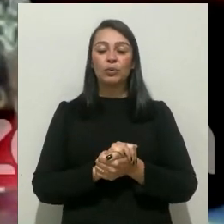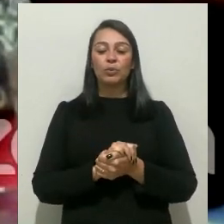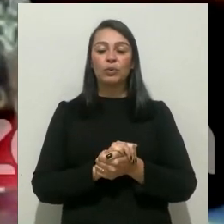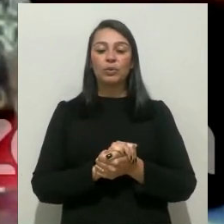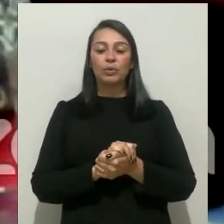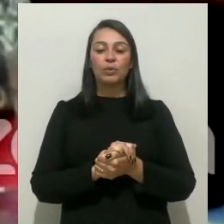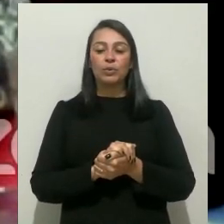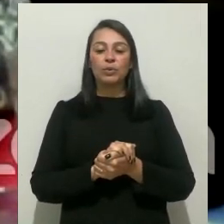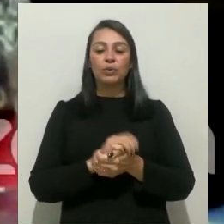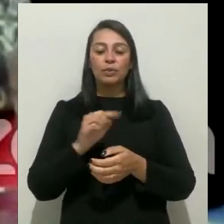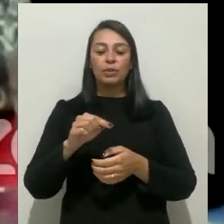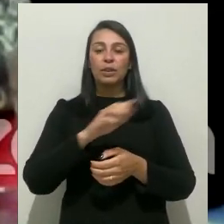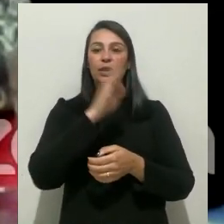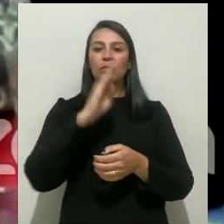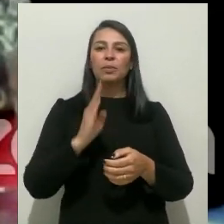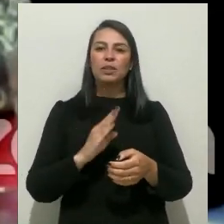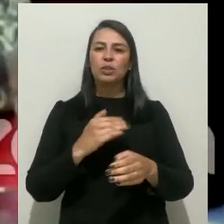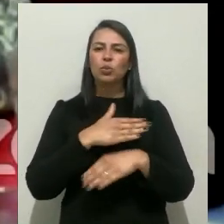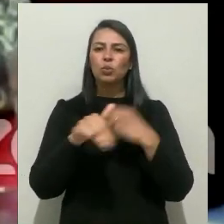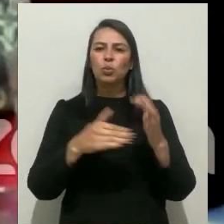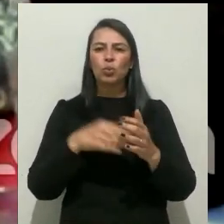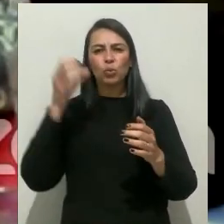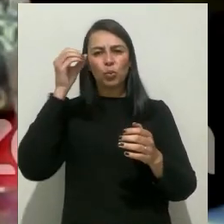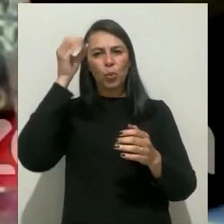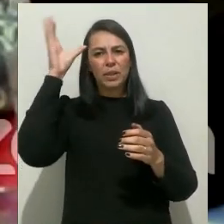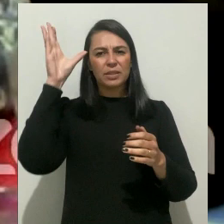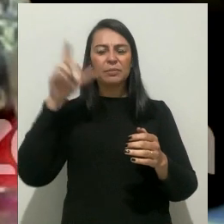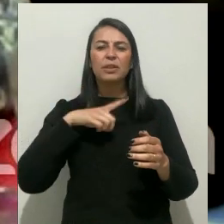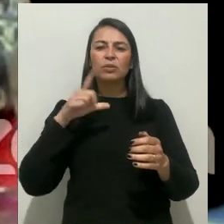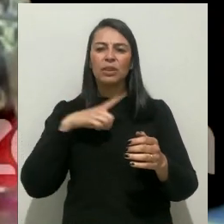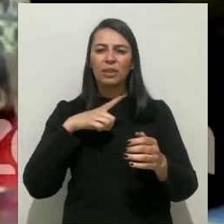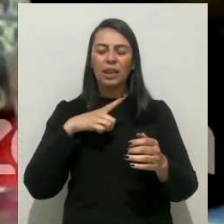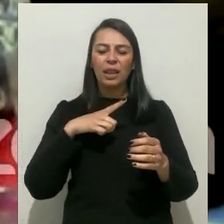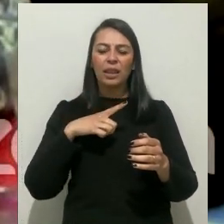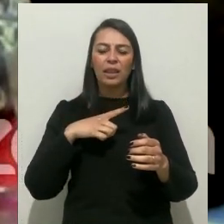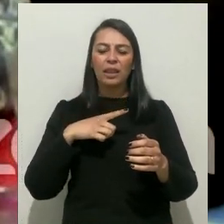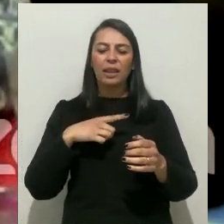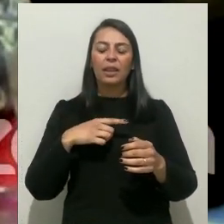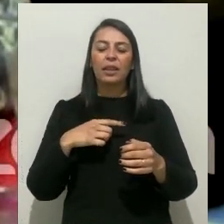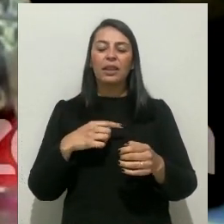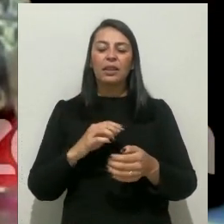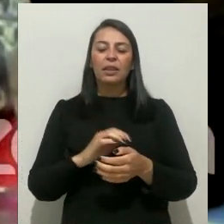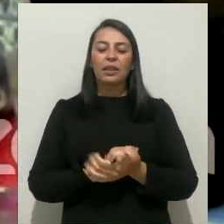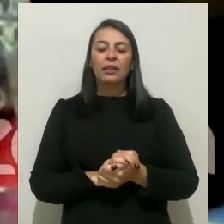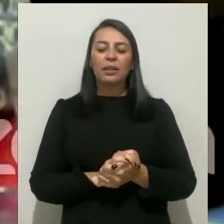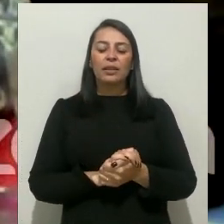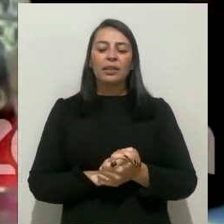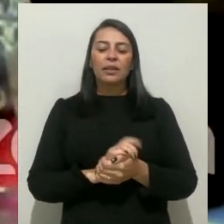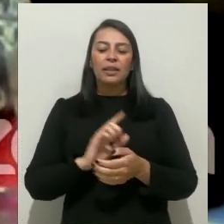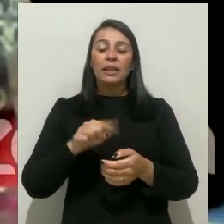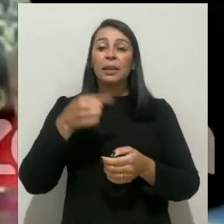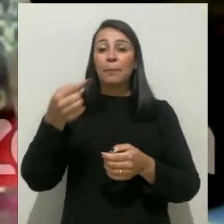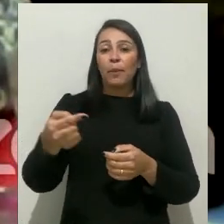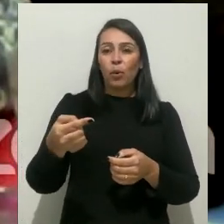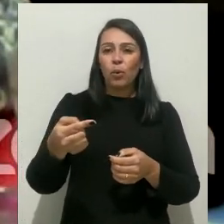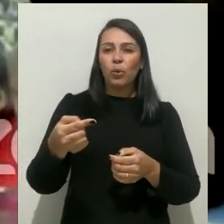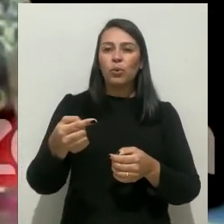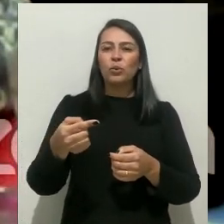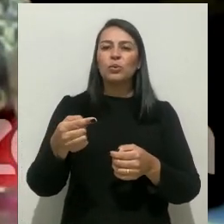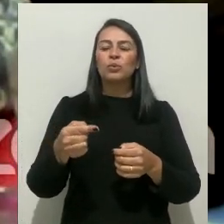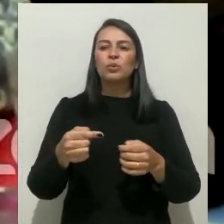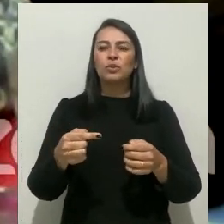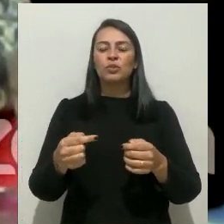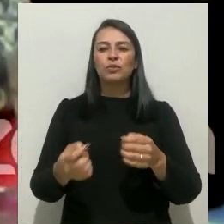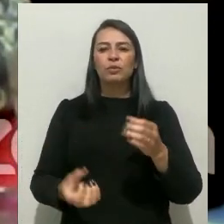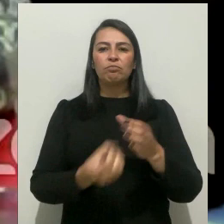todo o merecimento, né? Nós temos uma arquitetura moderna espetacular, que surge o Lúcio Costa, Oscar Niemeyer, depois o Riz. A